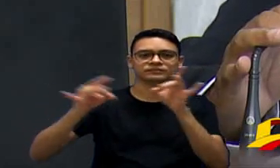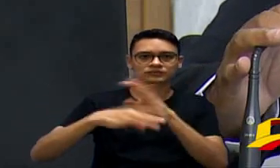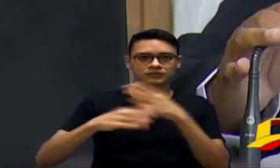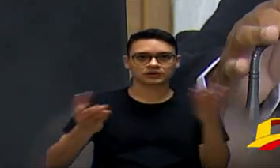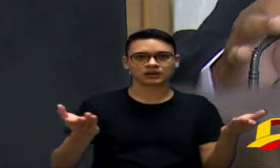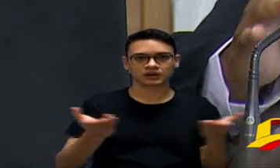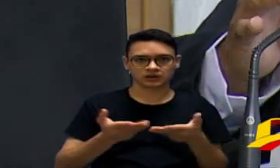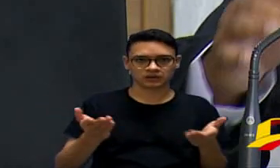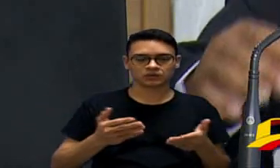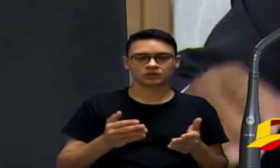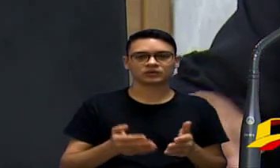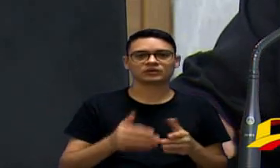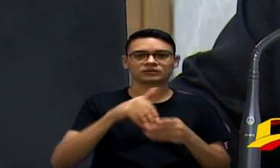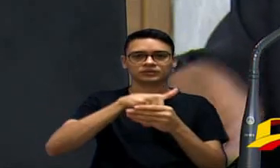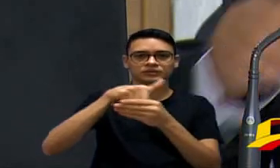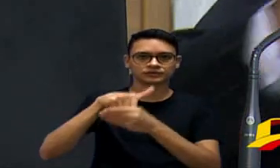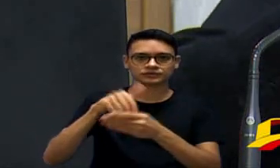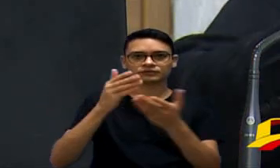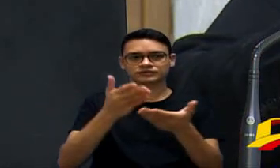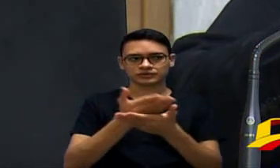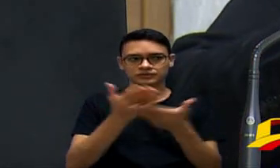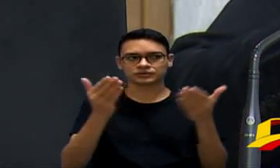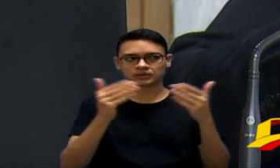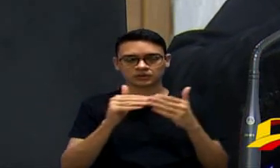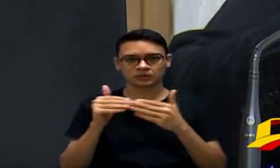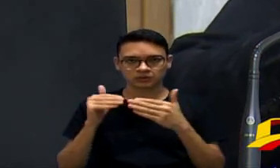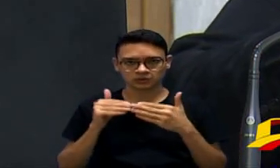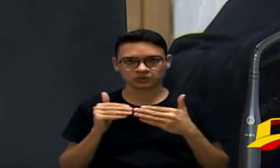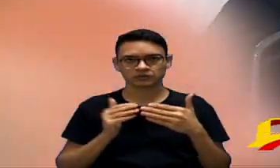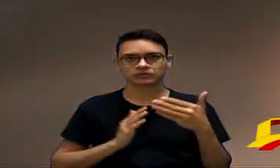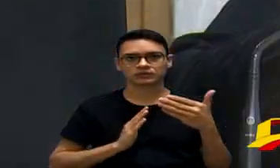em votação. Os vereadores concordam, permaneçam como estão.